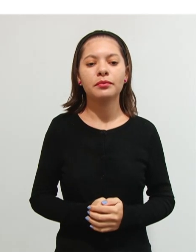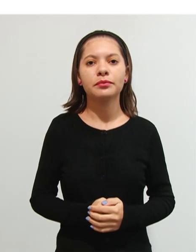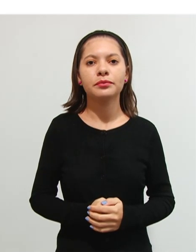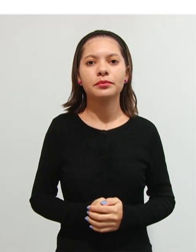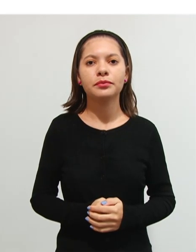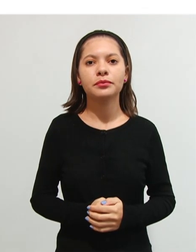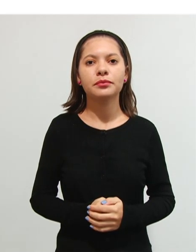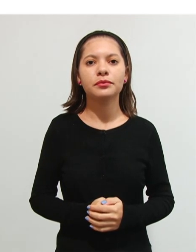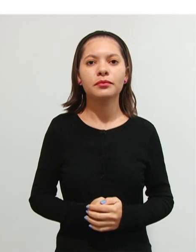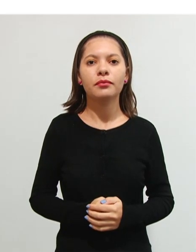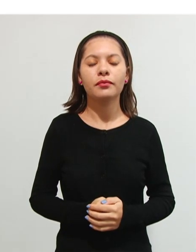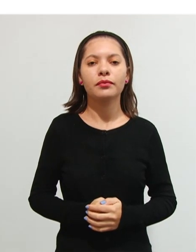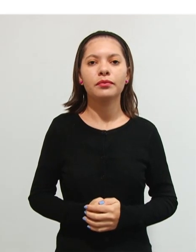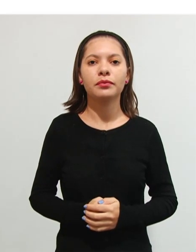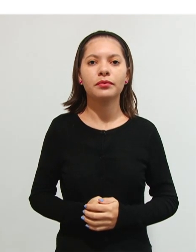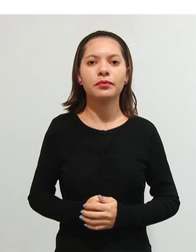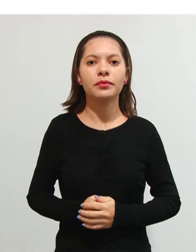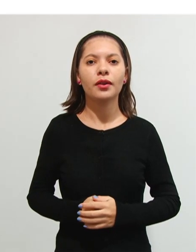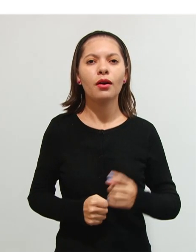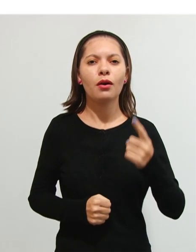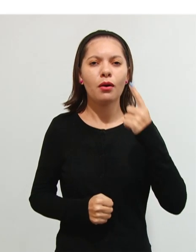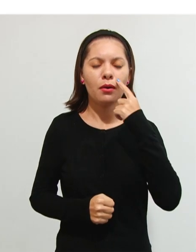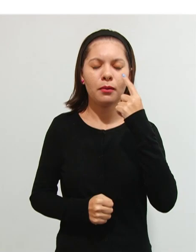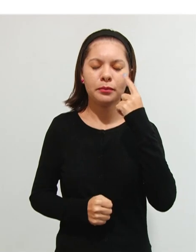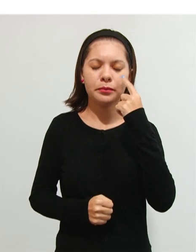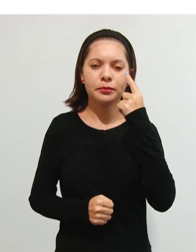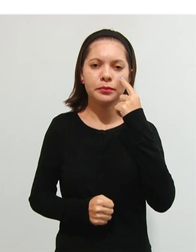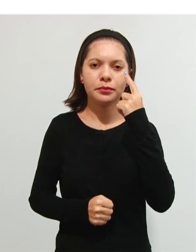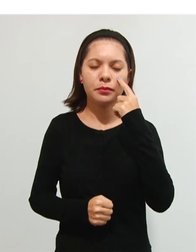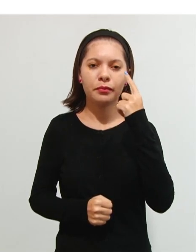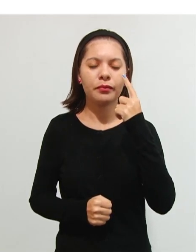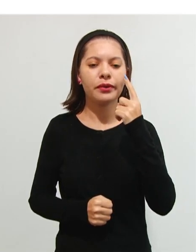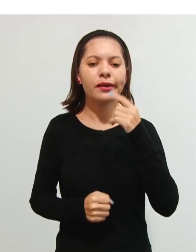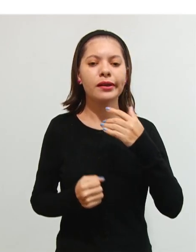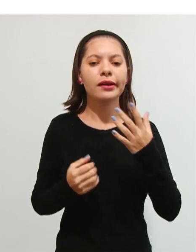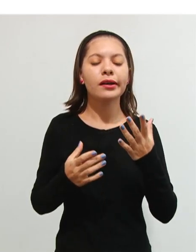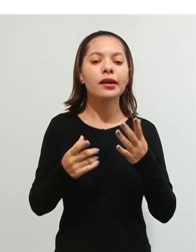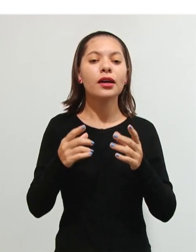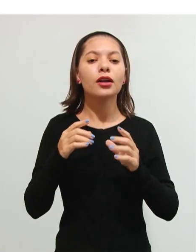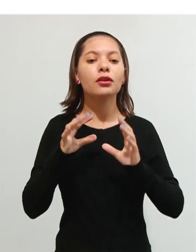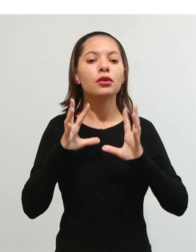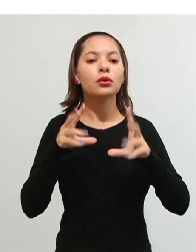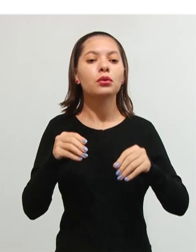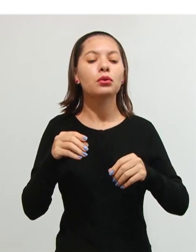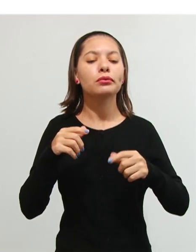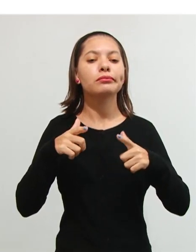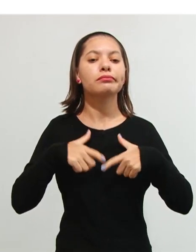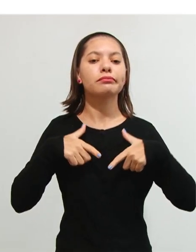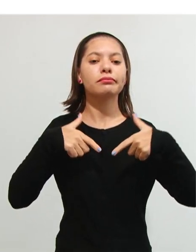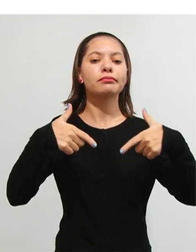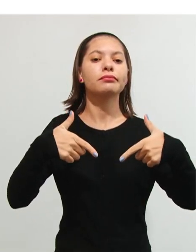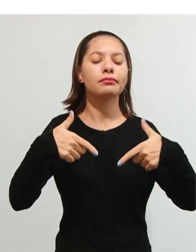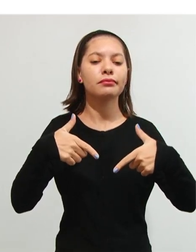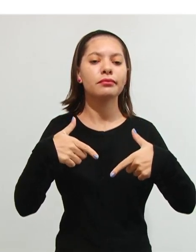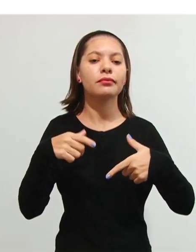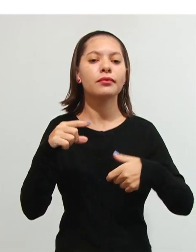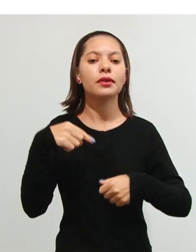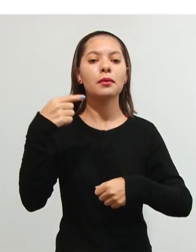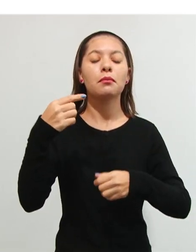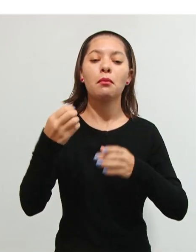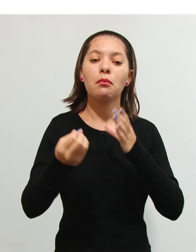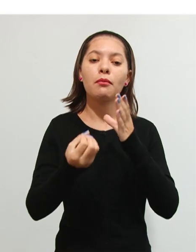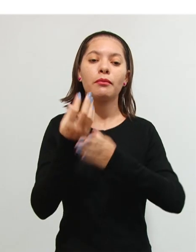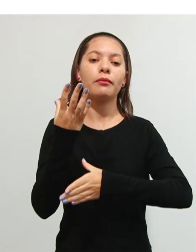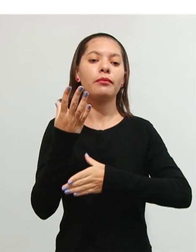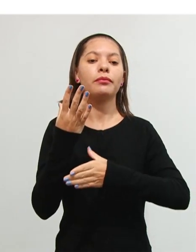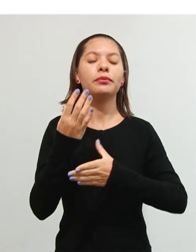Skinner preconizava. Tá? Aqui, a gente sabe que todo comportamento ele tem uma consequência, só sintetizando o